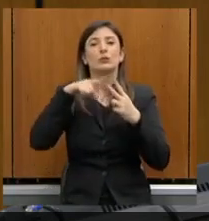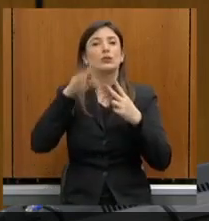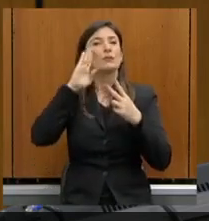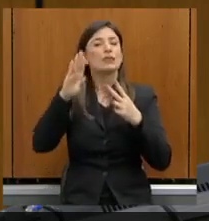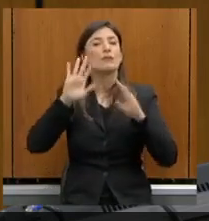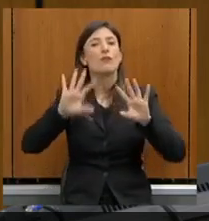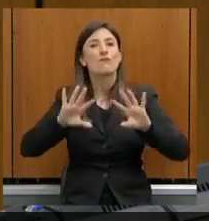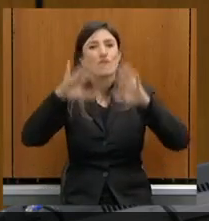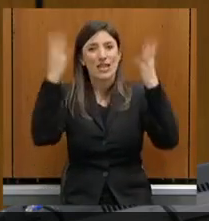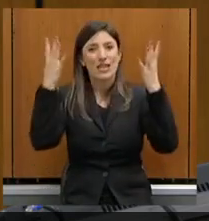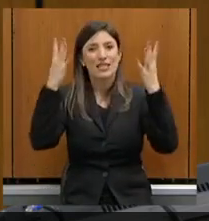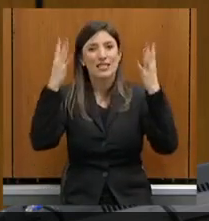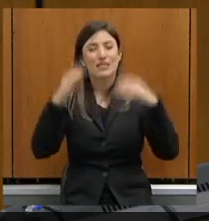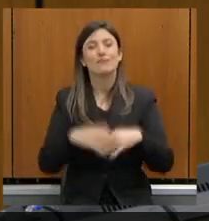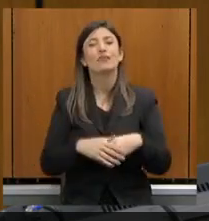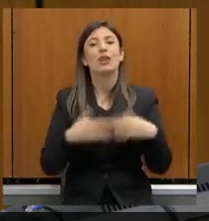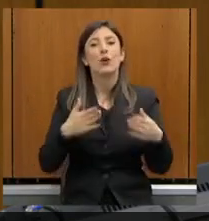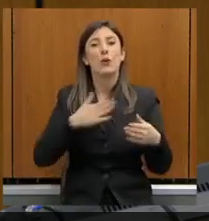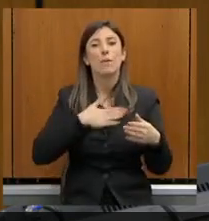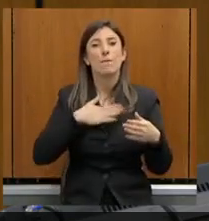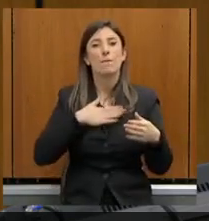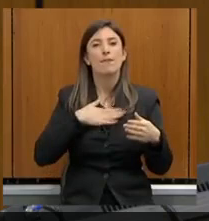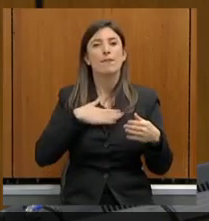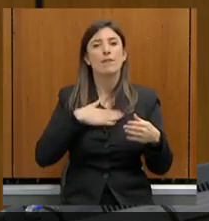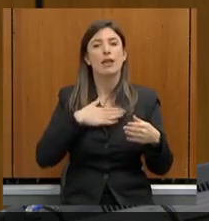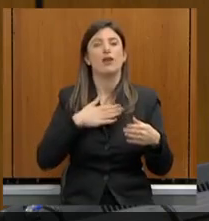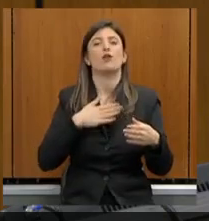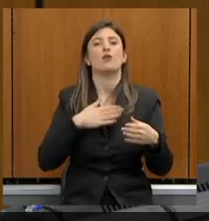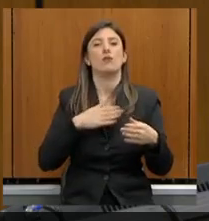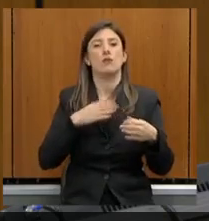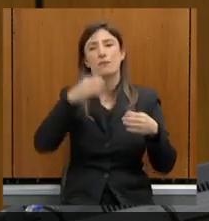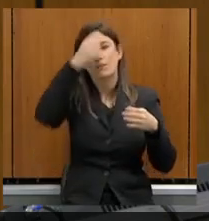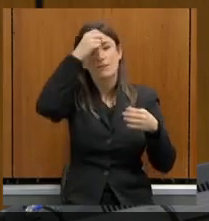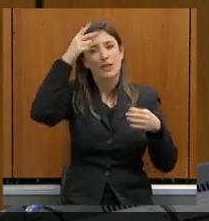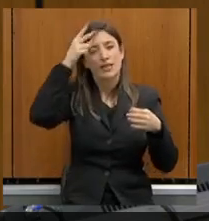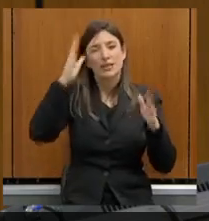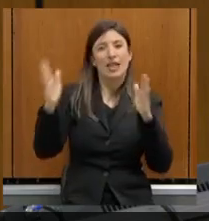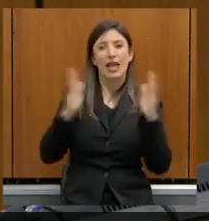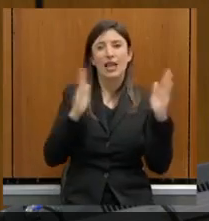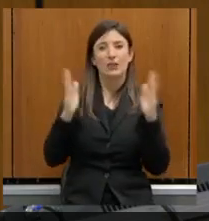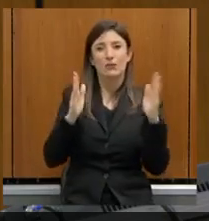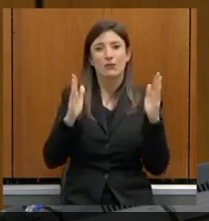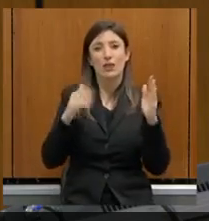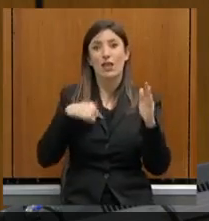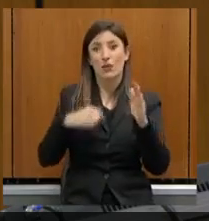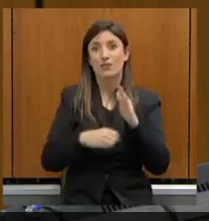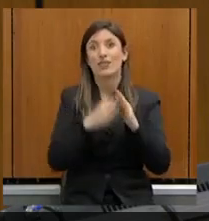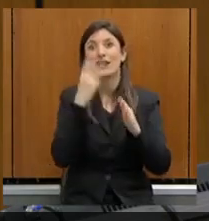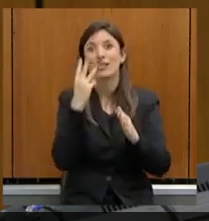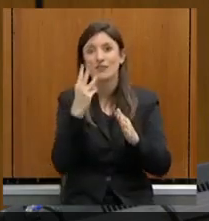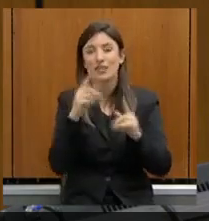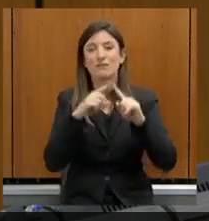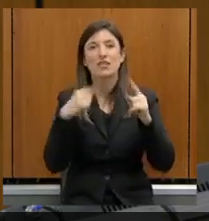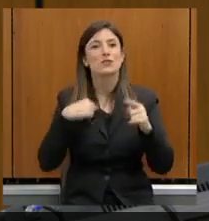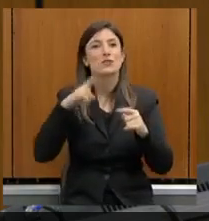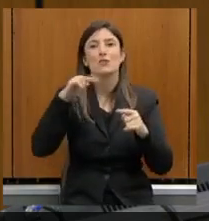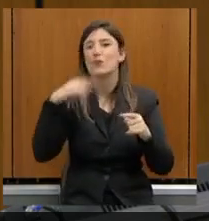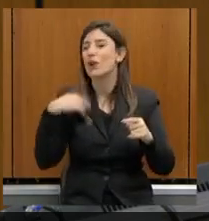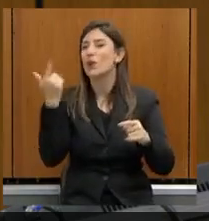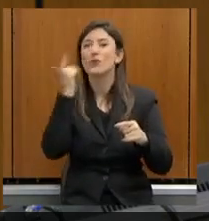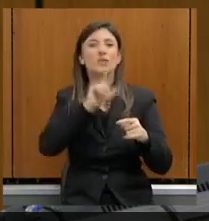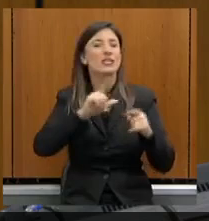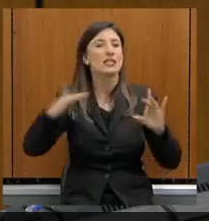falar que dos meus mandatos, foram três mandatos de prefeito, eu nunca consegui fazer um convênio com a cultura.